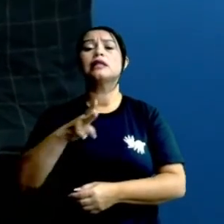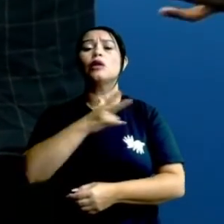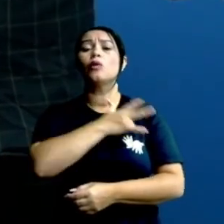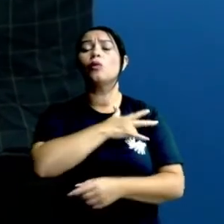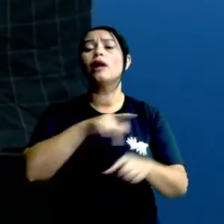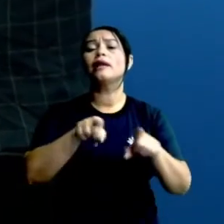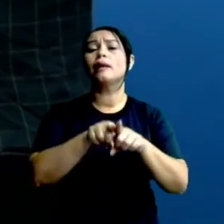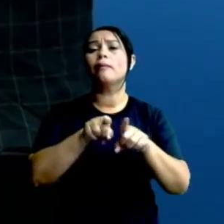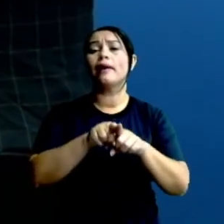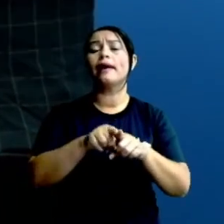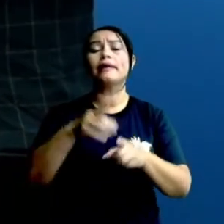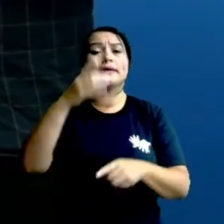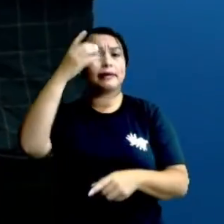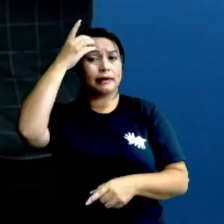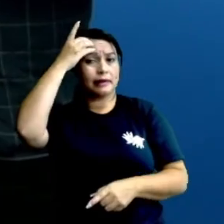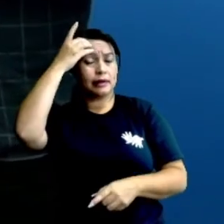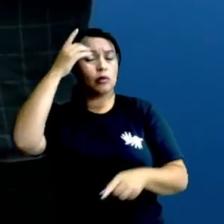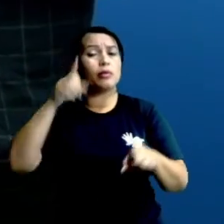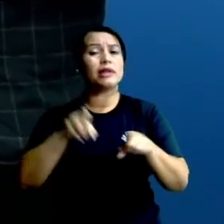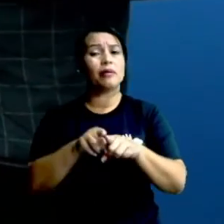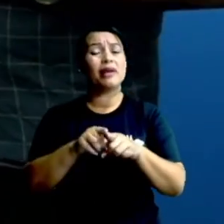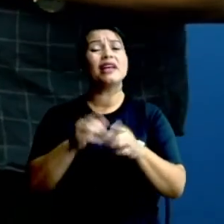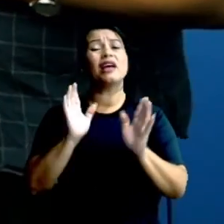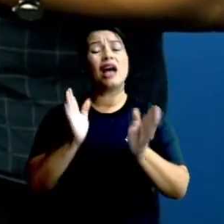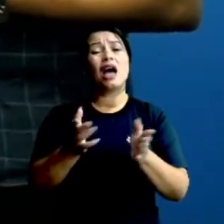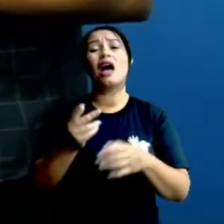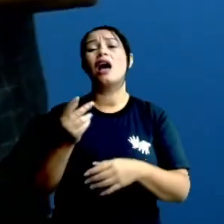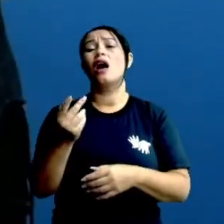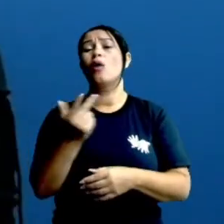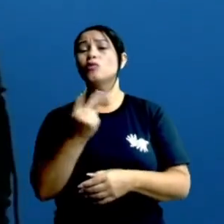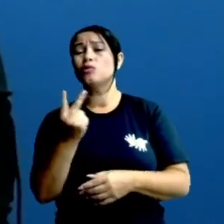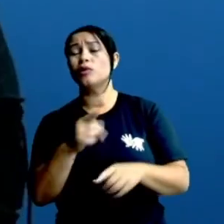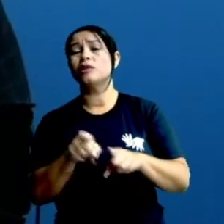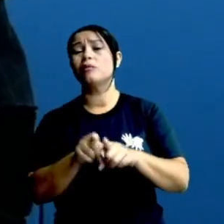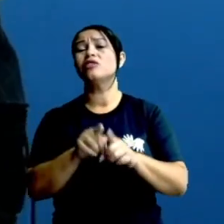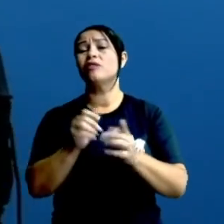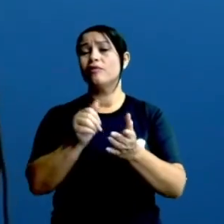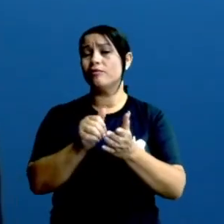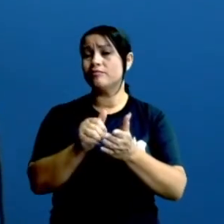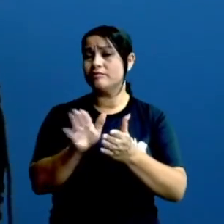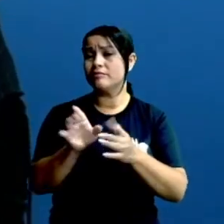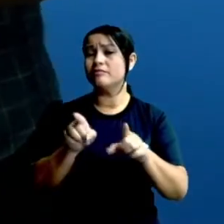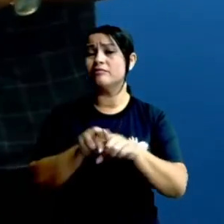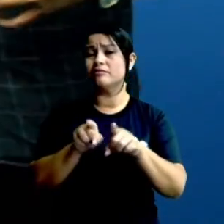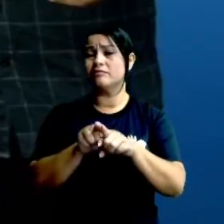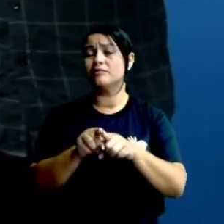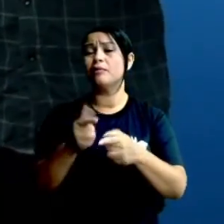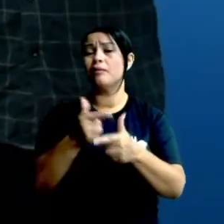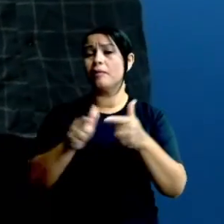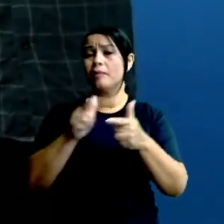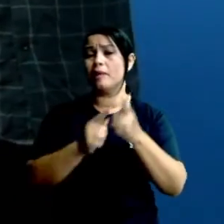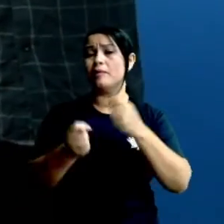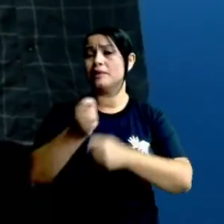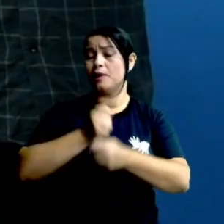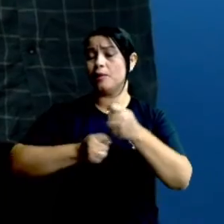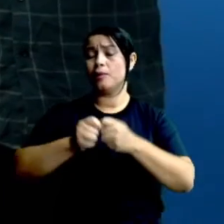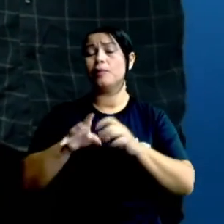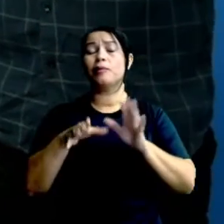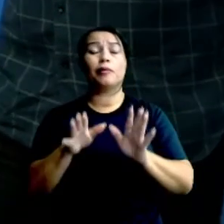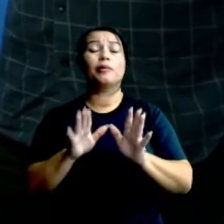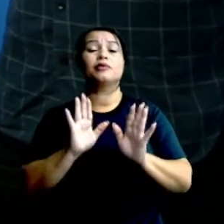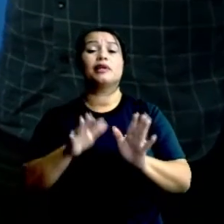impeachmentada por conta de problemas econômicos também, como a gente já sabe, né? E aí a gente tem aí, ó, um complexo onde tem uma grande